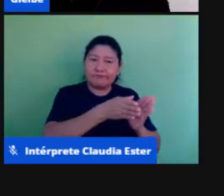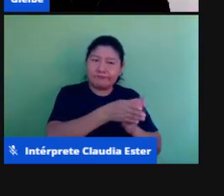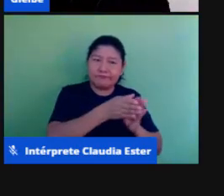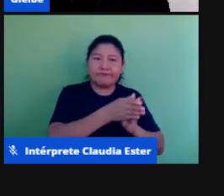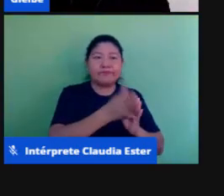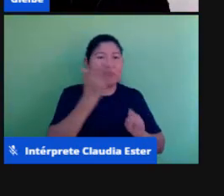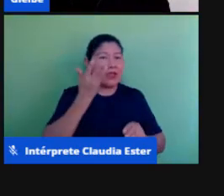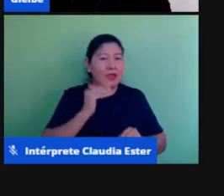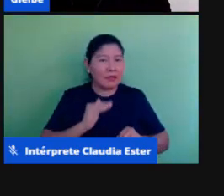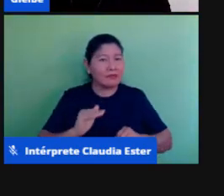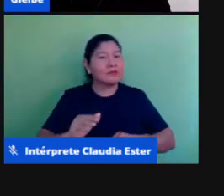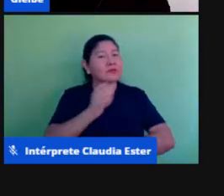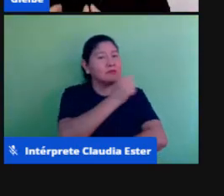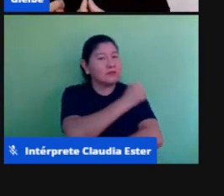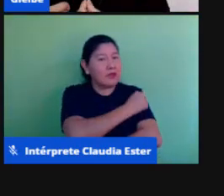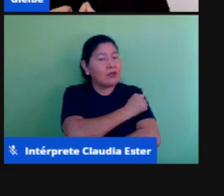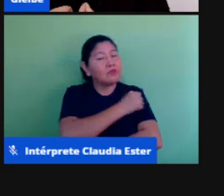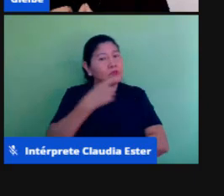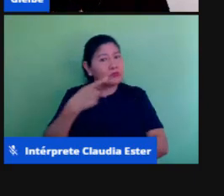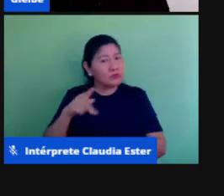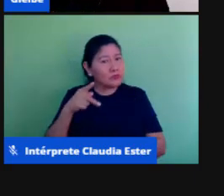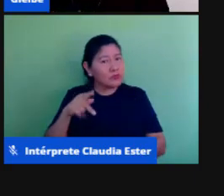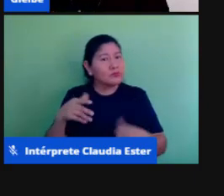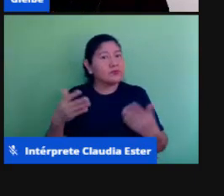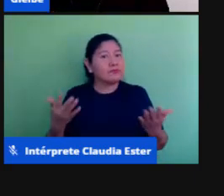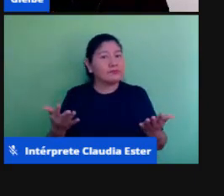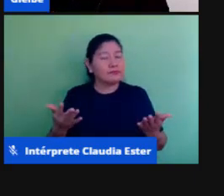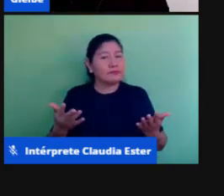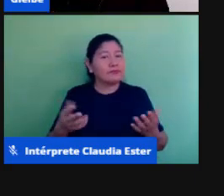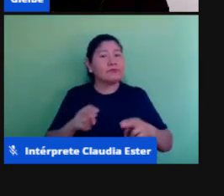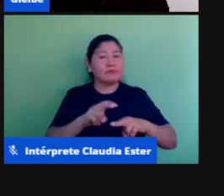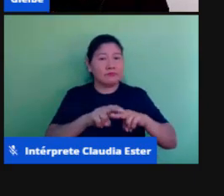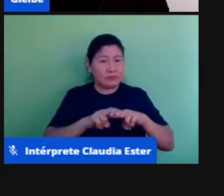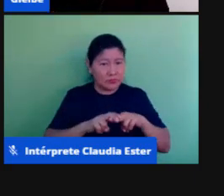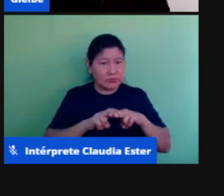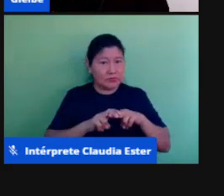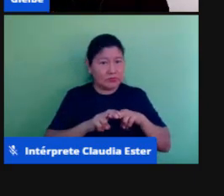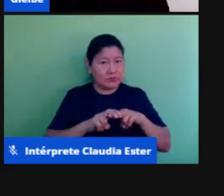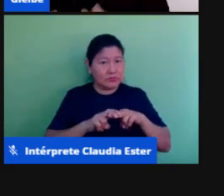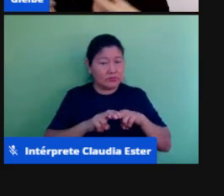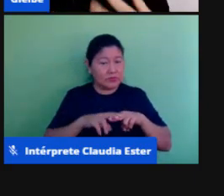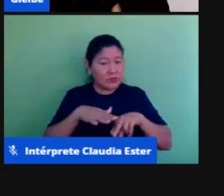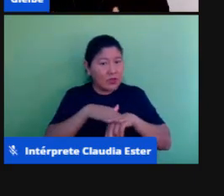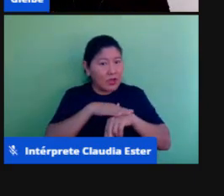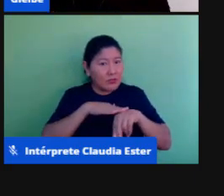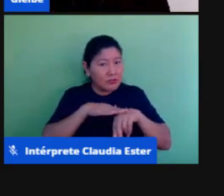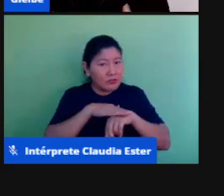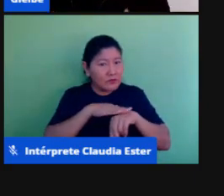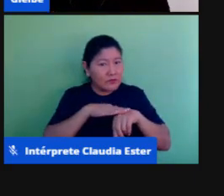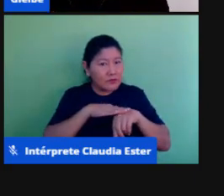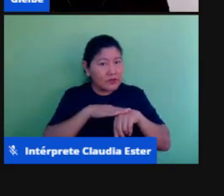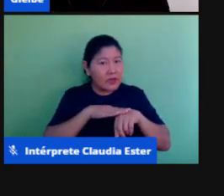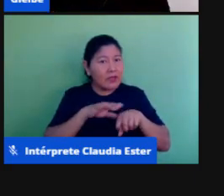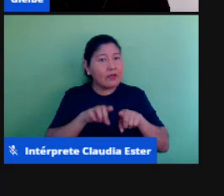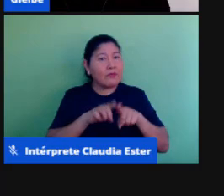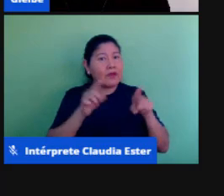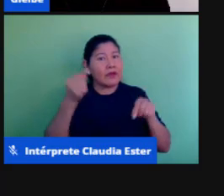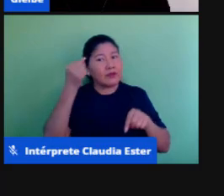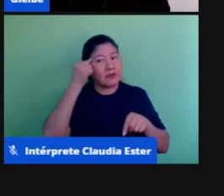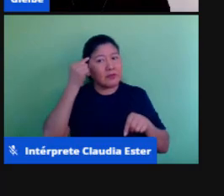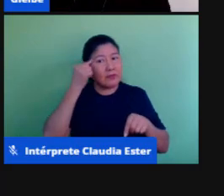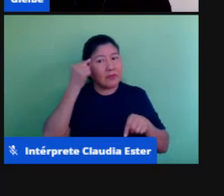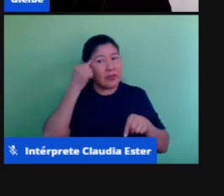crianças, né? E isso nós estamos contando com os pais participativos, porque nós ainda temos a questão dos pais